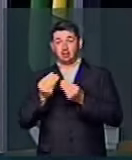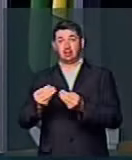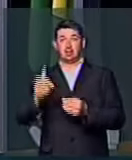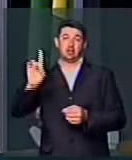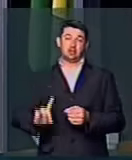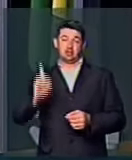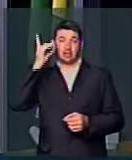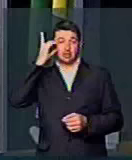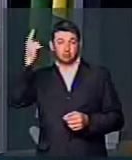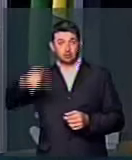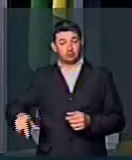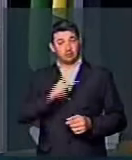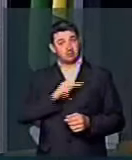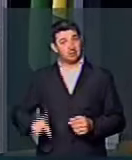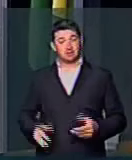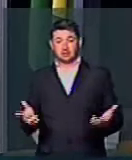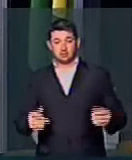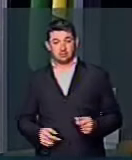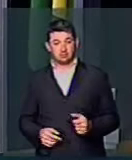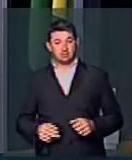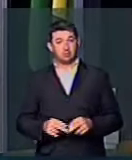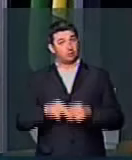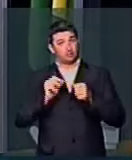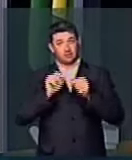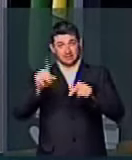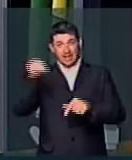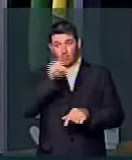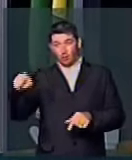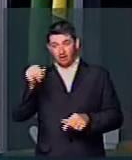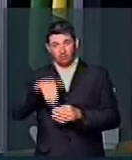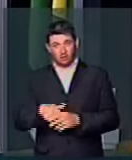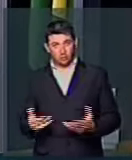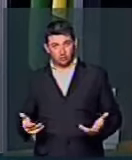Dilma Rousseff, presidente da República, com essa tua atitude. E detalhe,